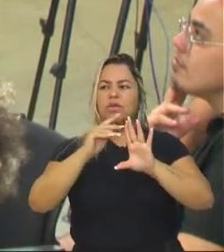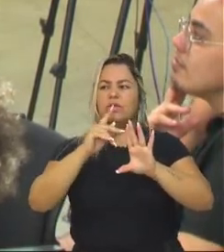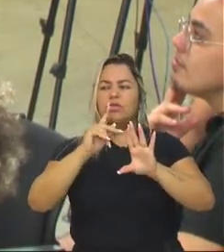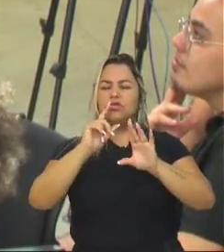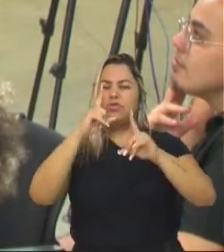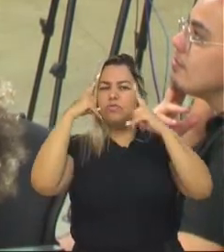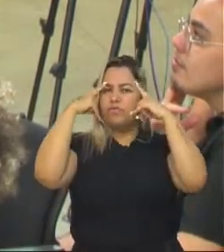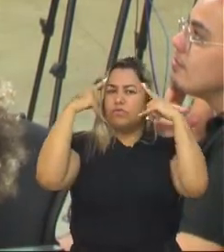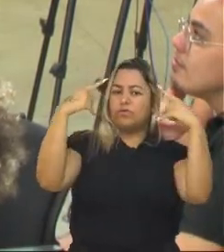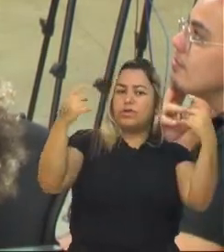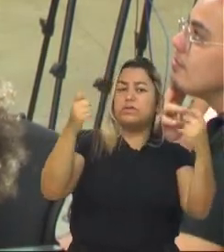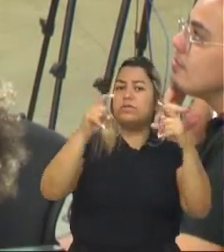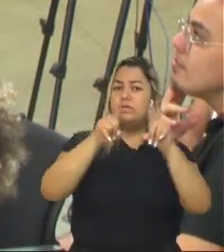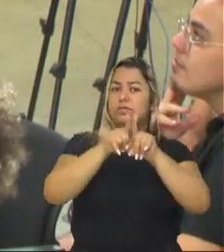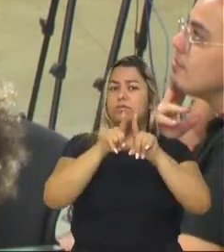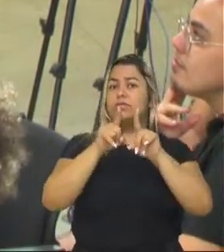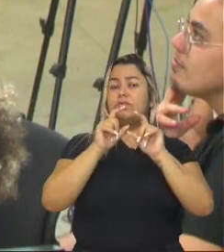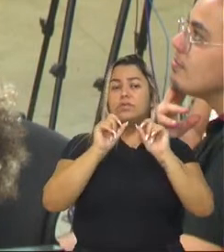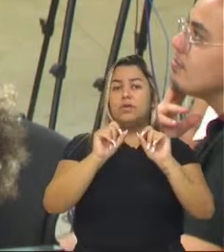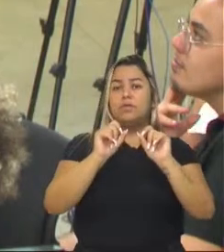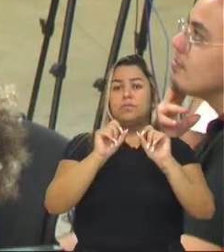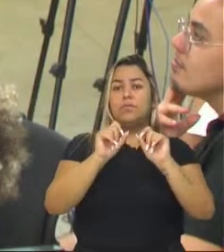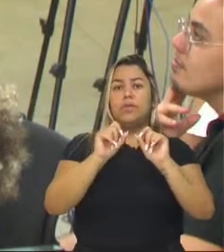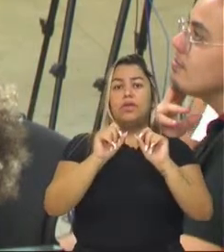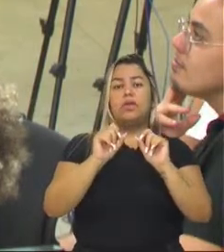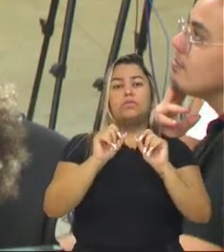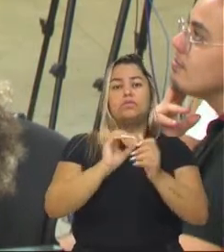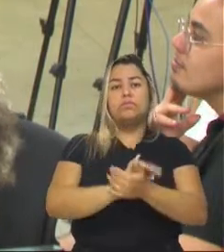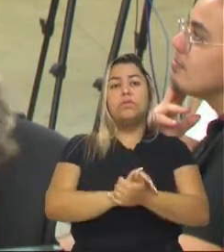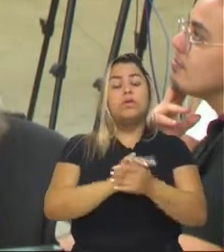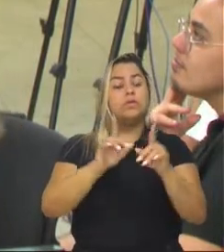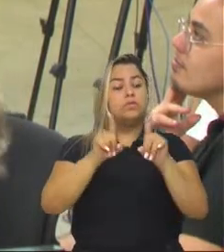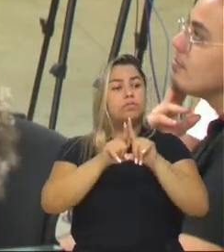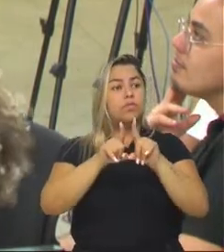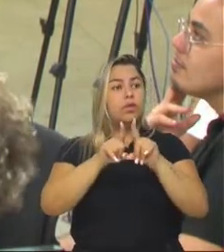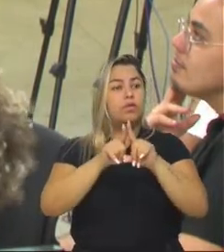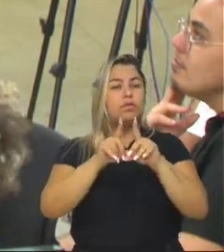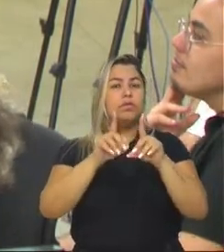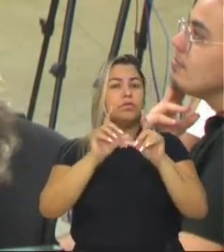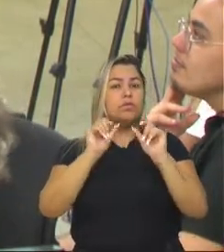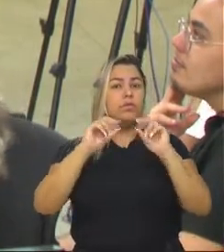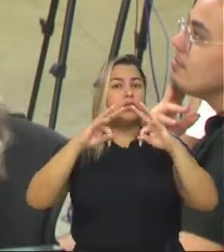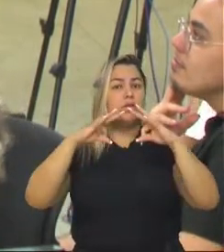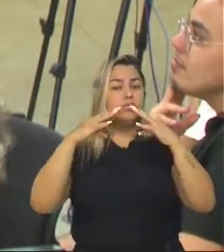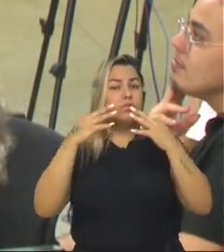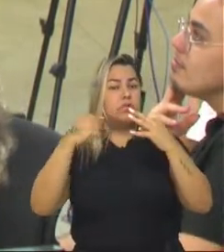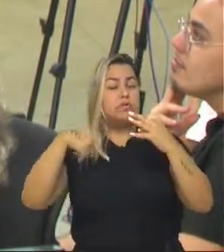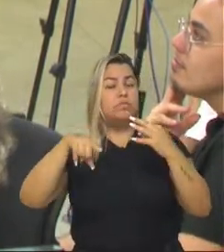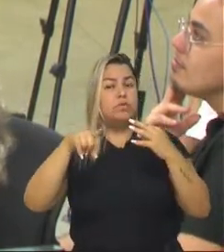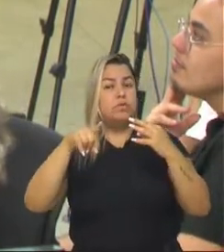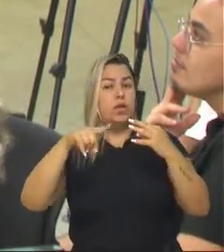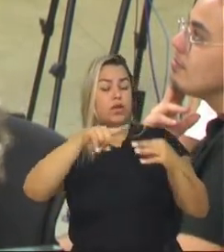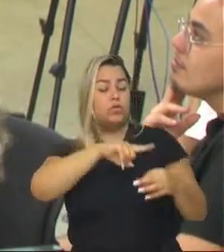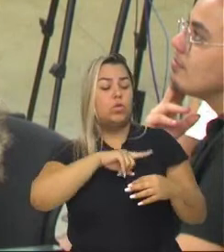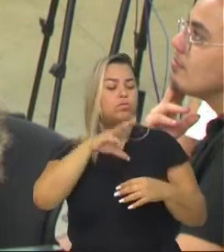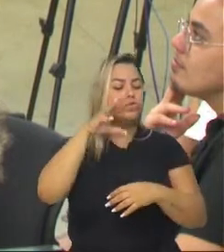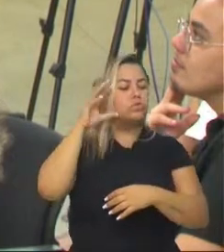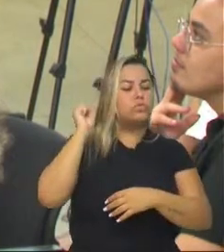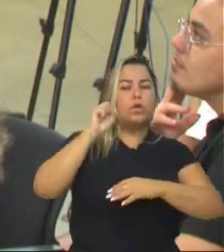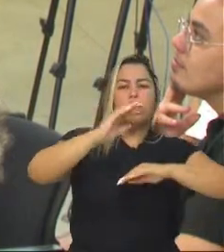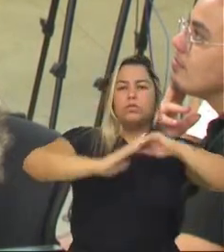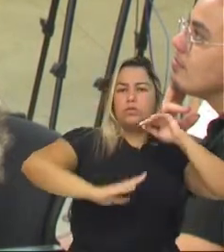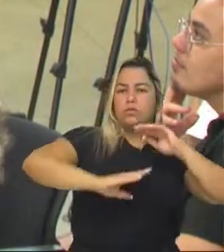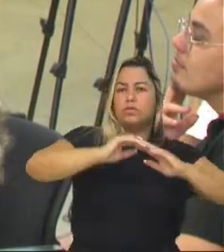de violência. Então, a gente, inerentemente, carrega isso na nossa escuta, carrega isso na nossa maneira de estar